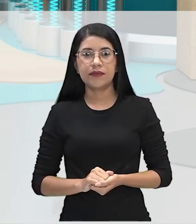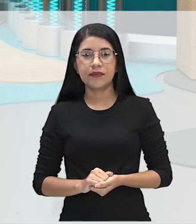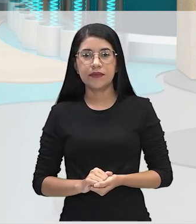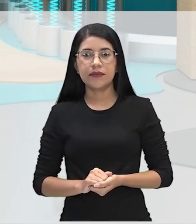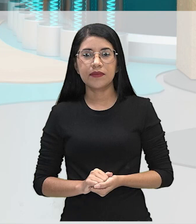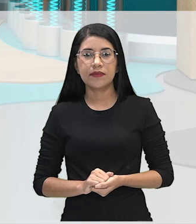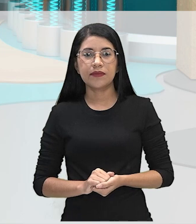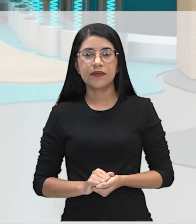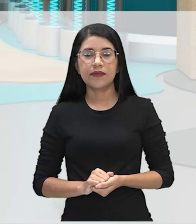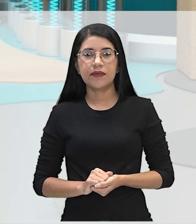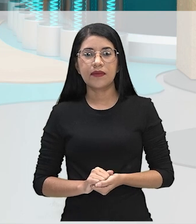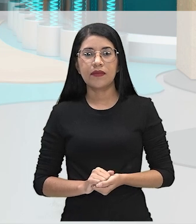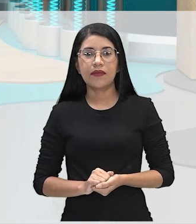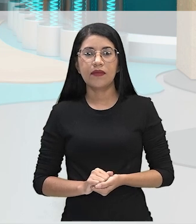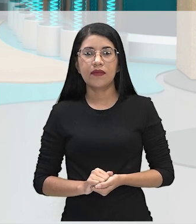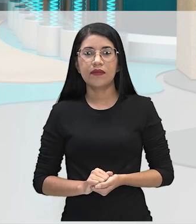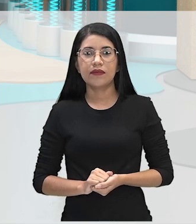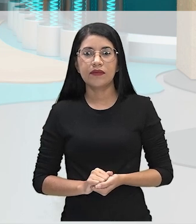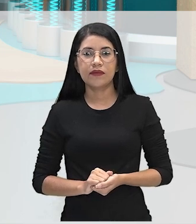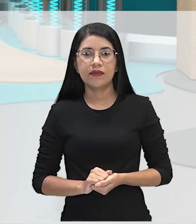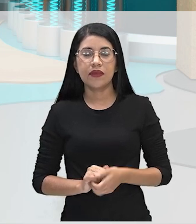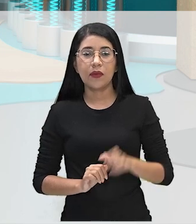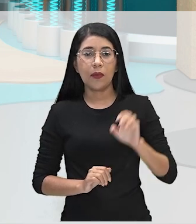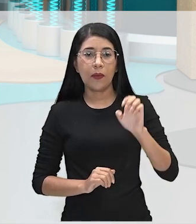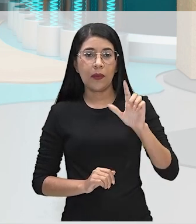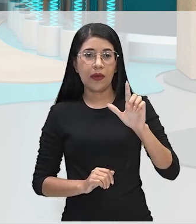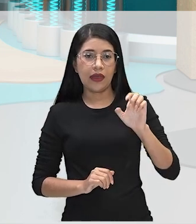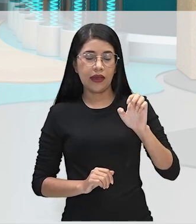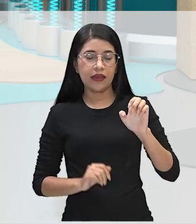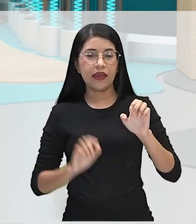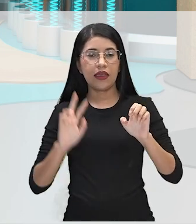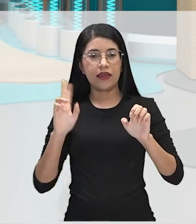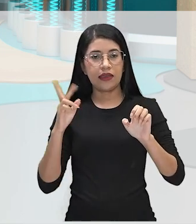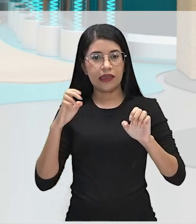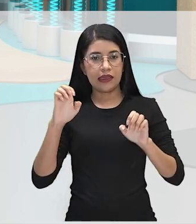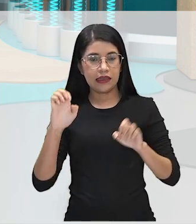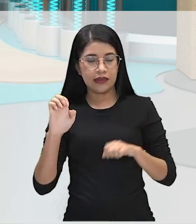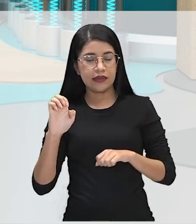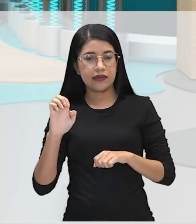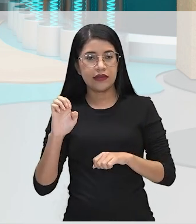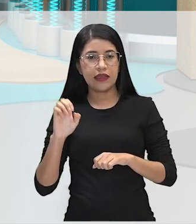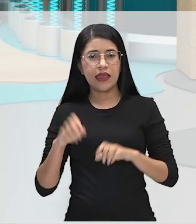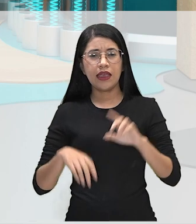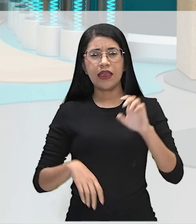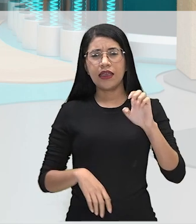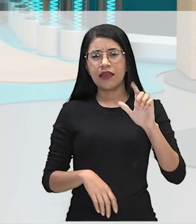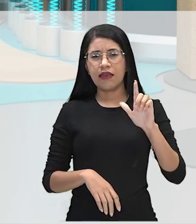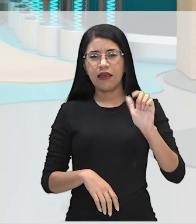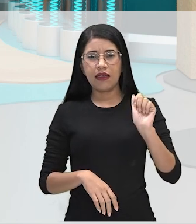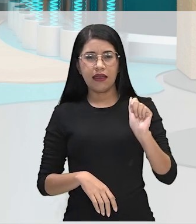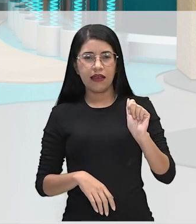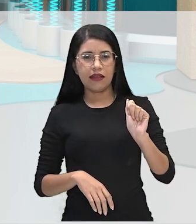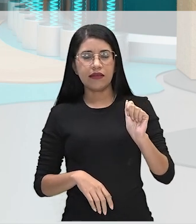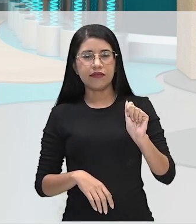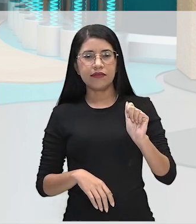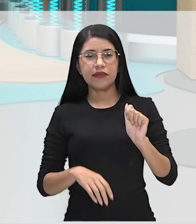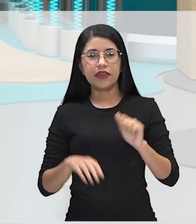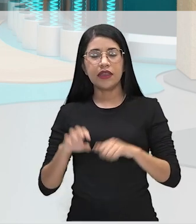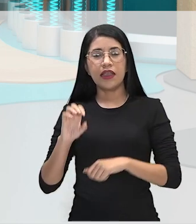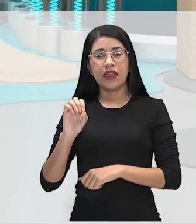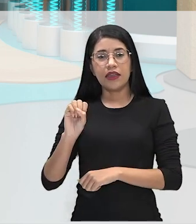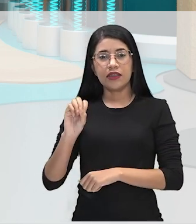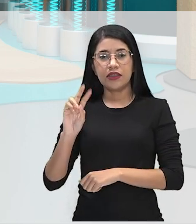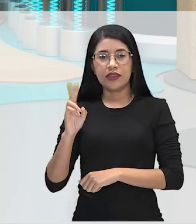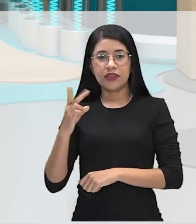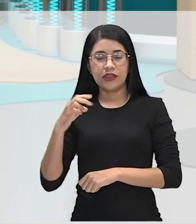he, tá bom? Ele é he, ok? E ela, como é que eu falo ela? Ela em inglês